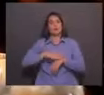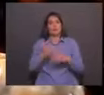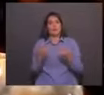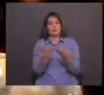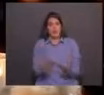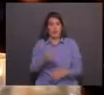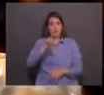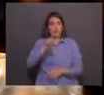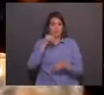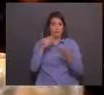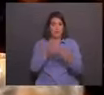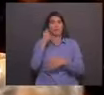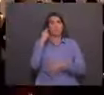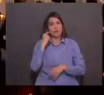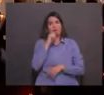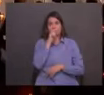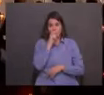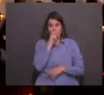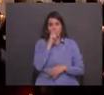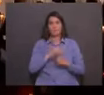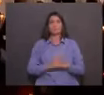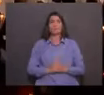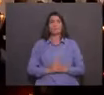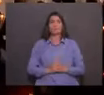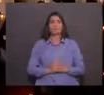e na hora da nossa morte. Amém.